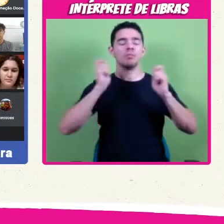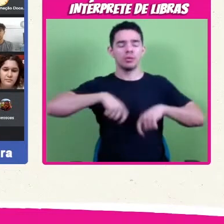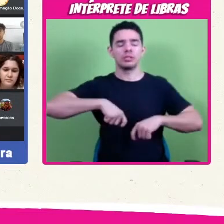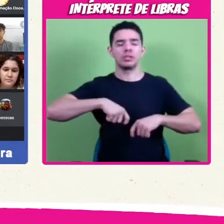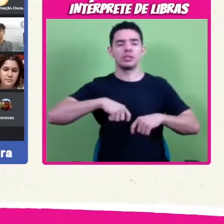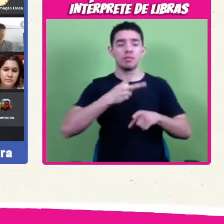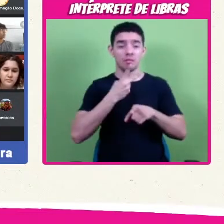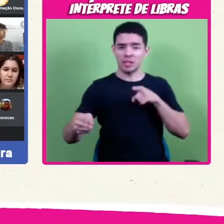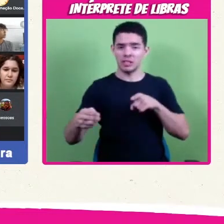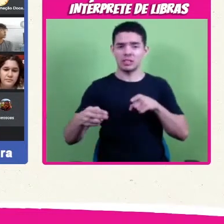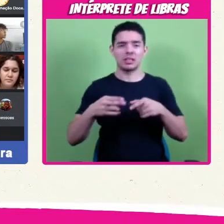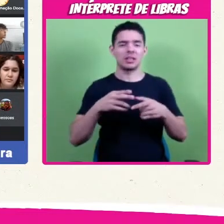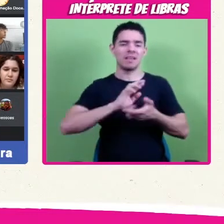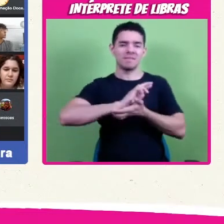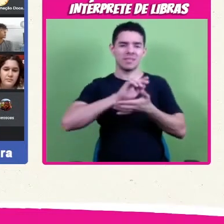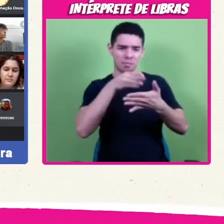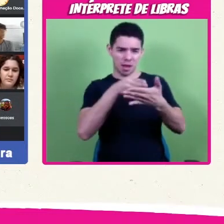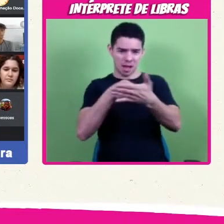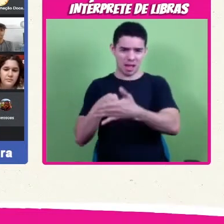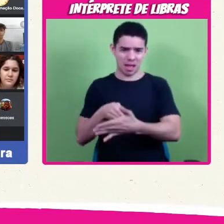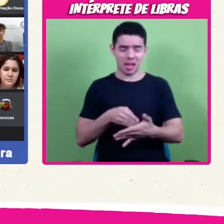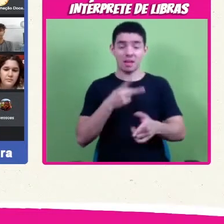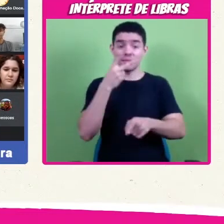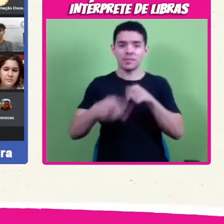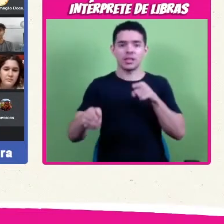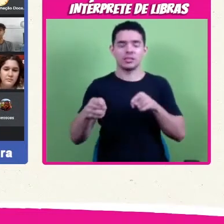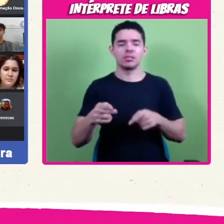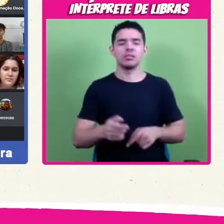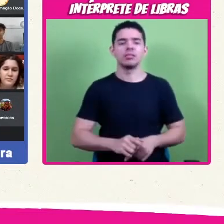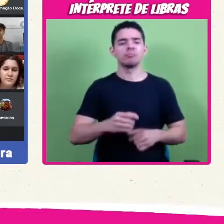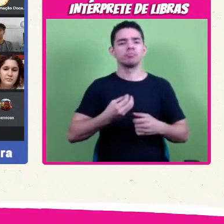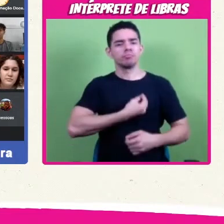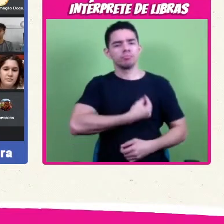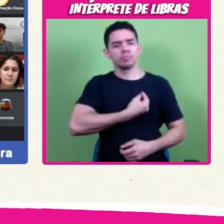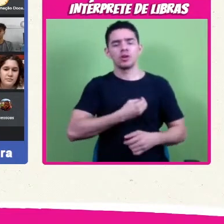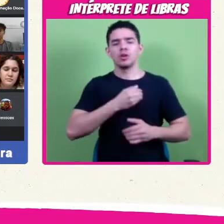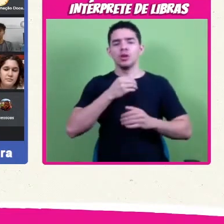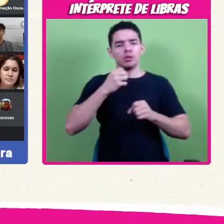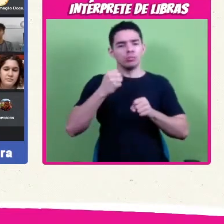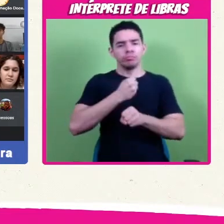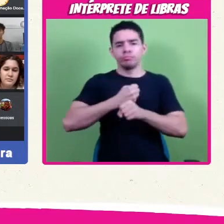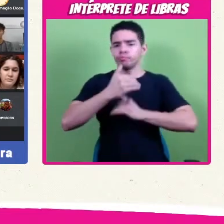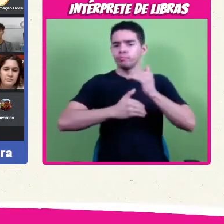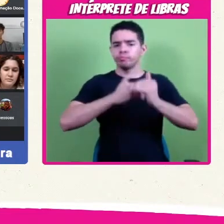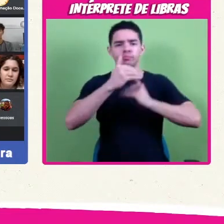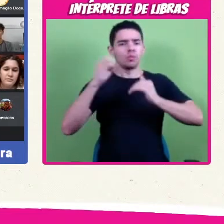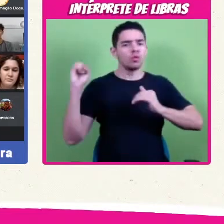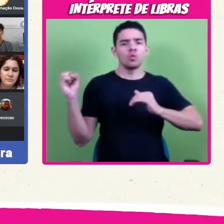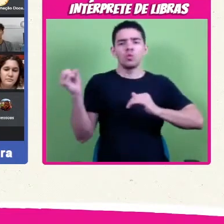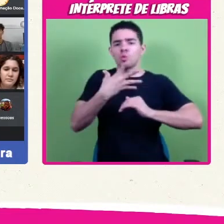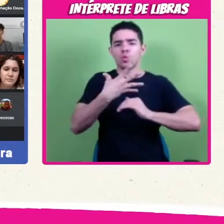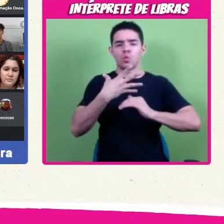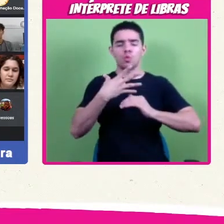vencer essas barreiras e estar, né, construindo novos paradigmas para a educação. Né? Então, eu me sinto